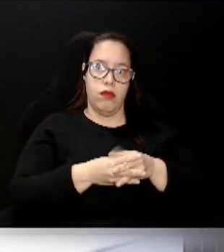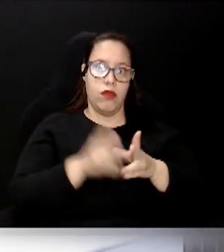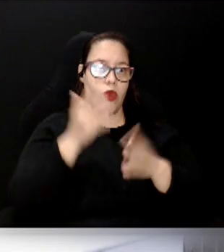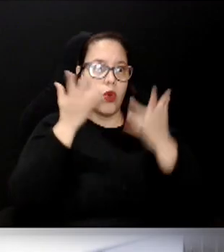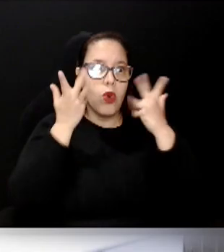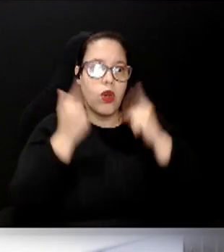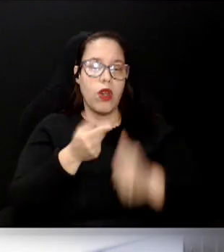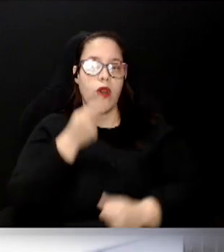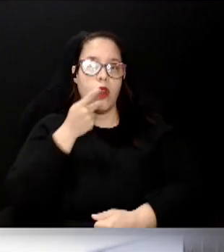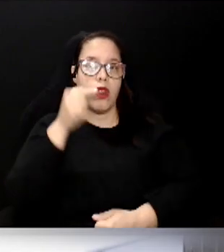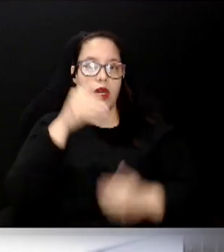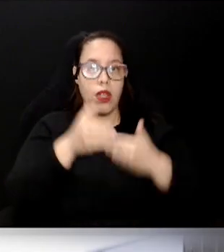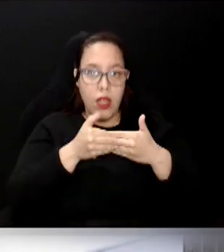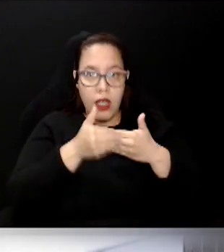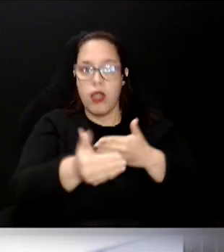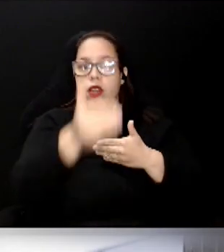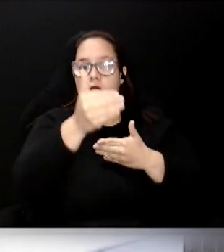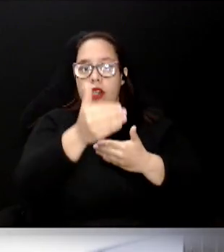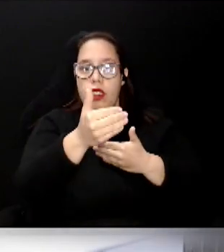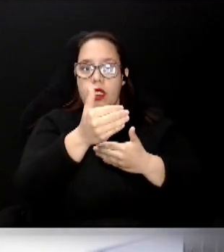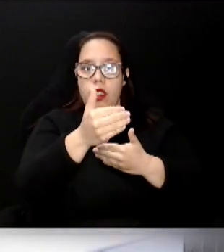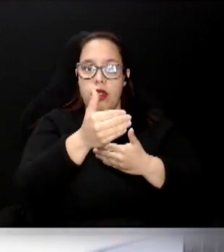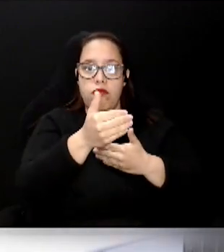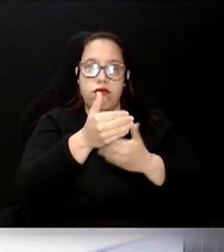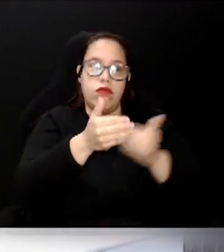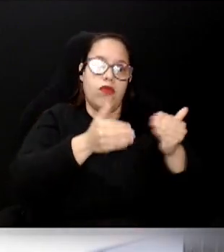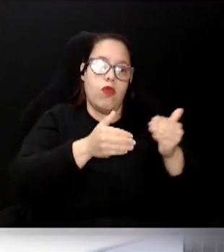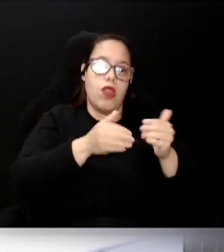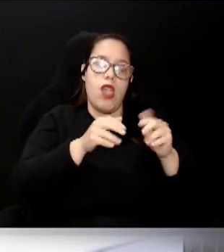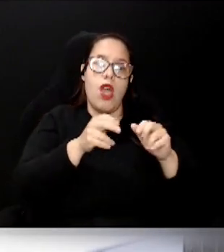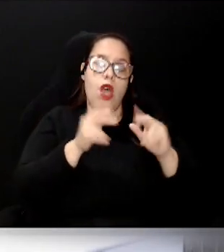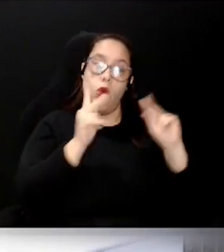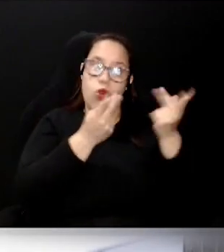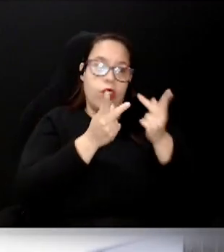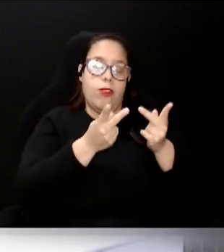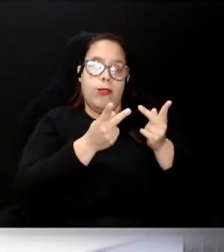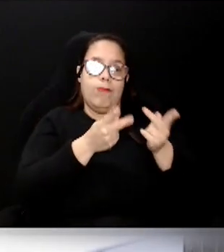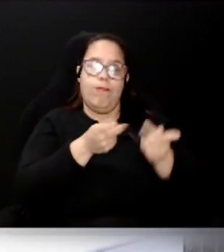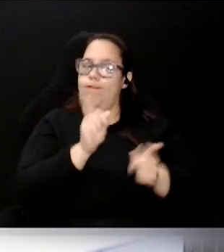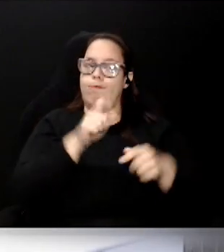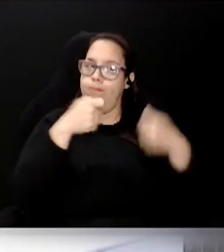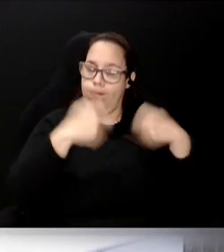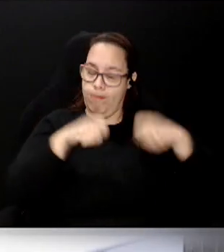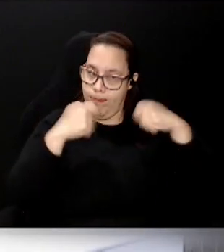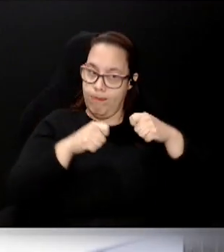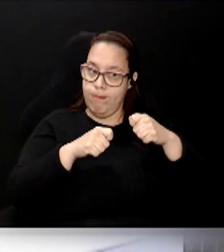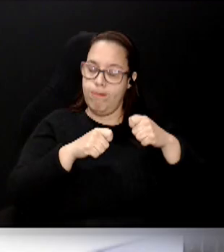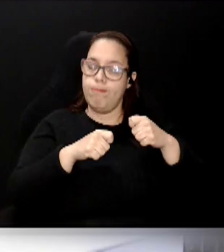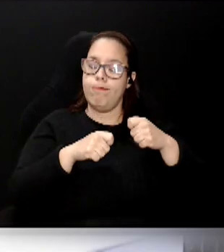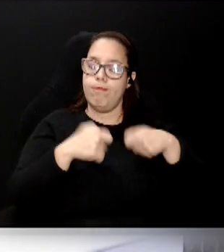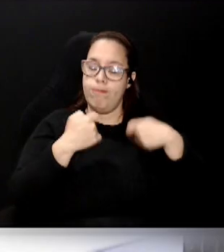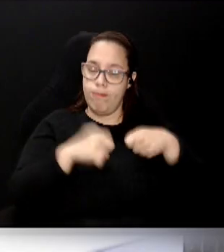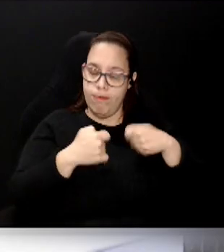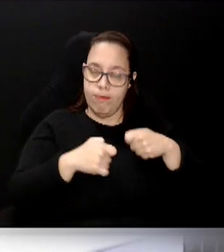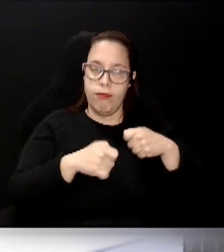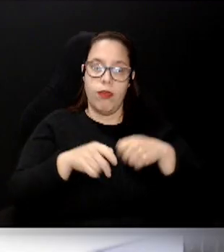para cá é Campinas, daqui para cá é Hortolândia, né? Então a gente precisa confluir aí a população da